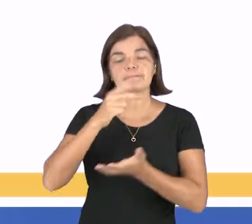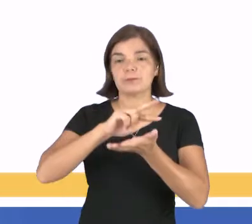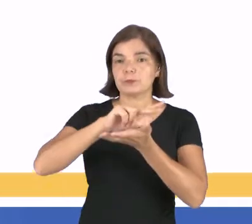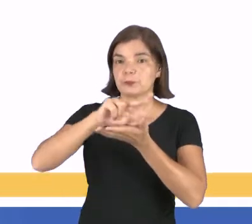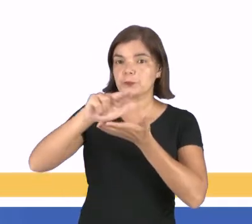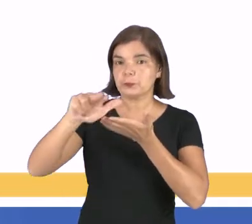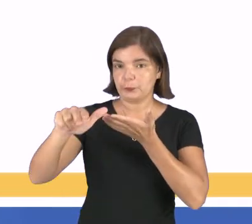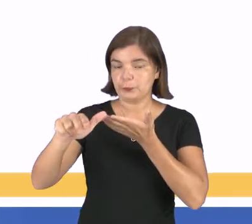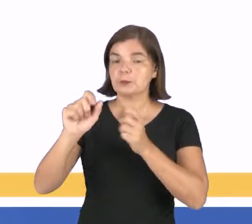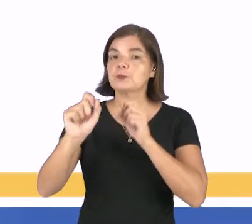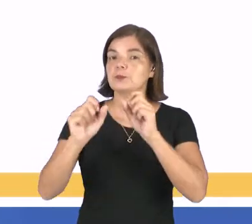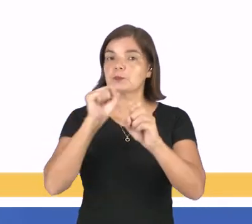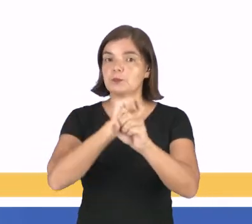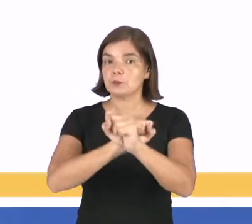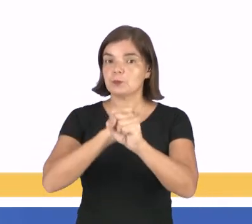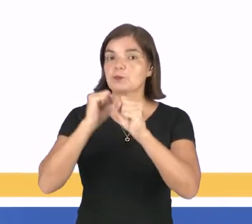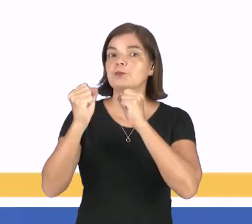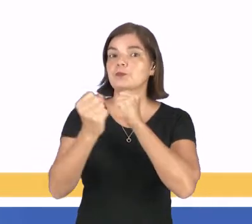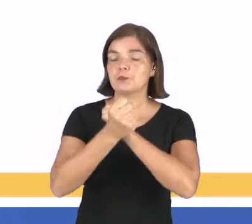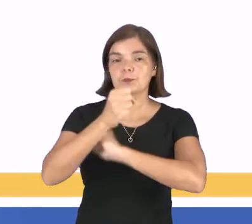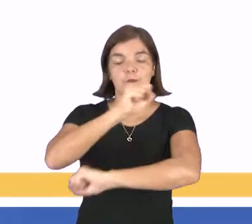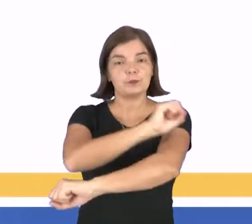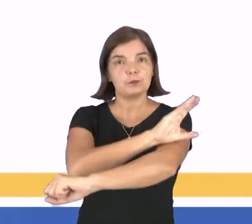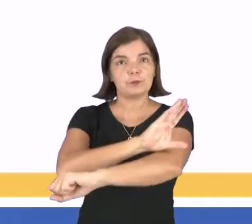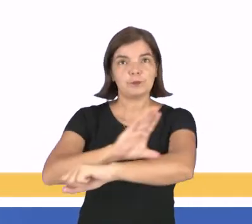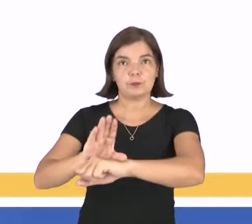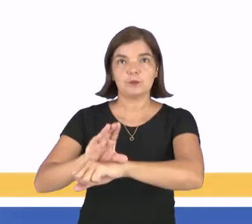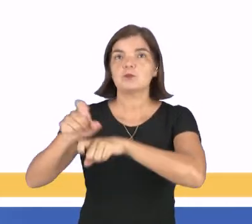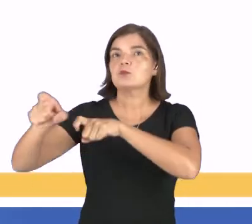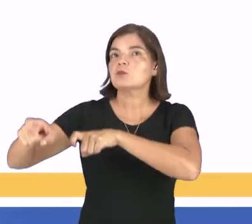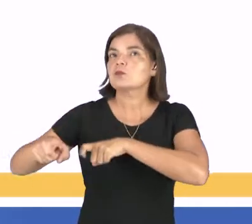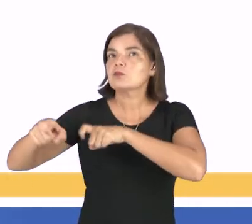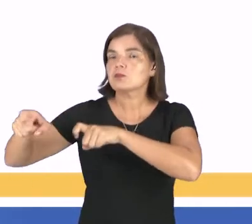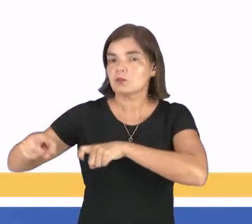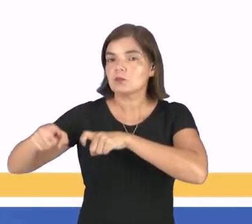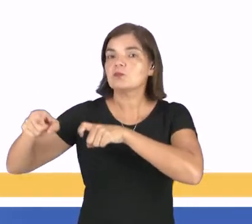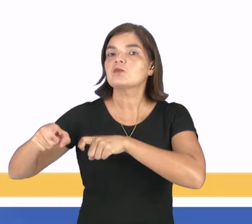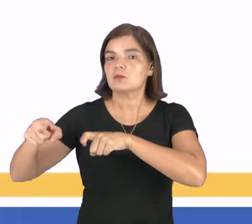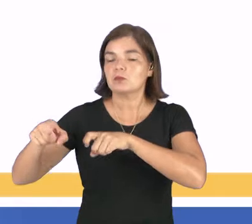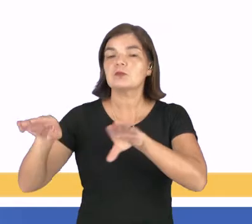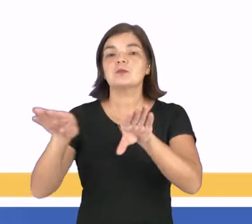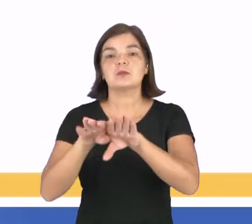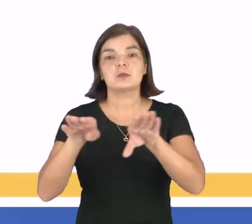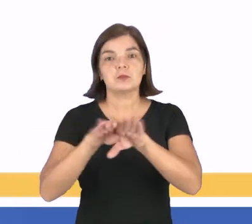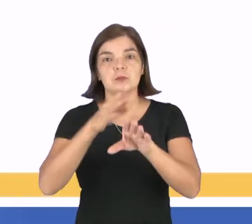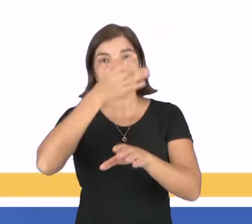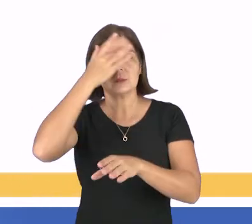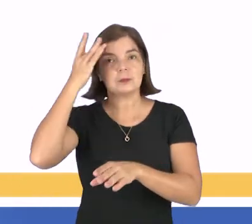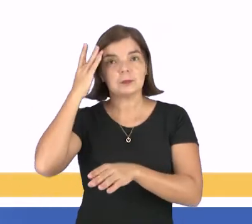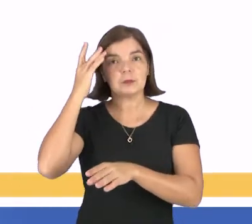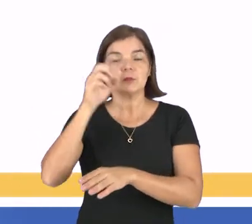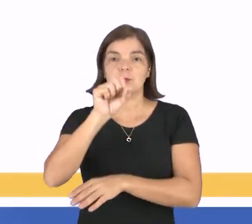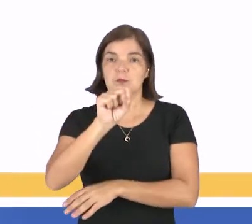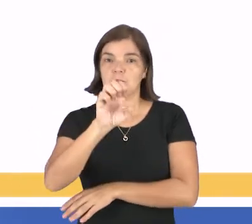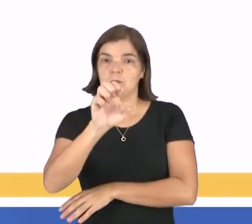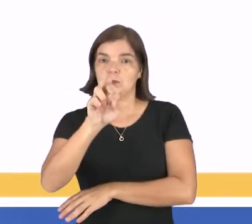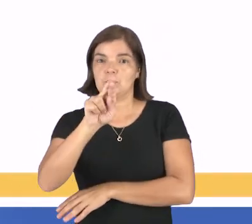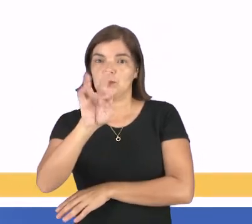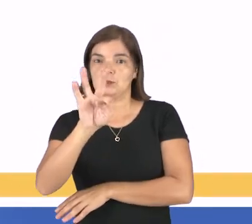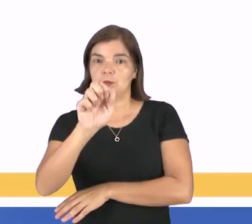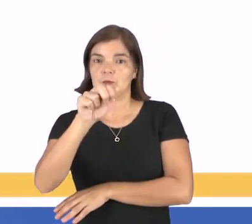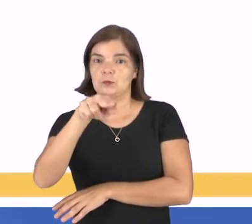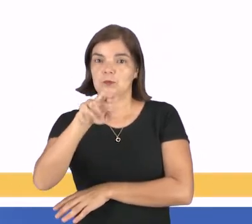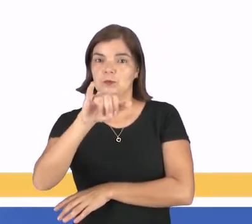variação sociocultural de um sertanejo e morador de uma área rural. Vamos reler um verso que revela